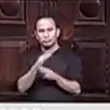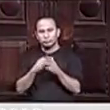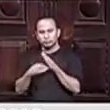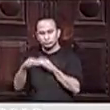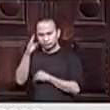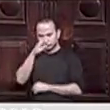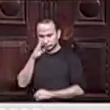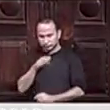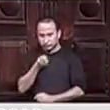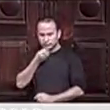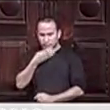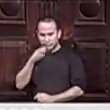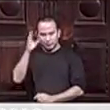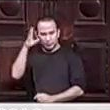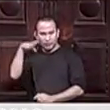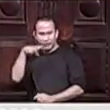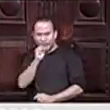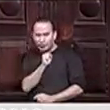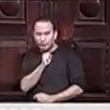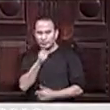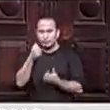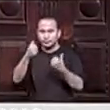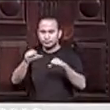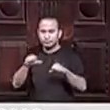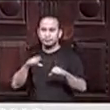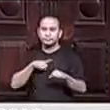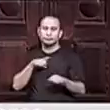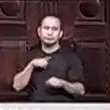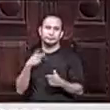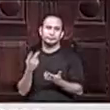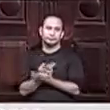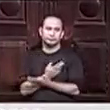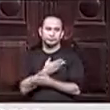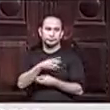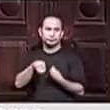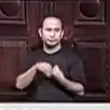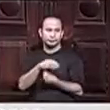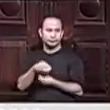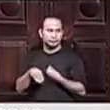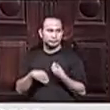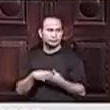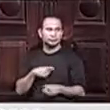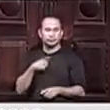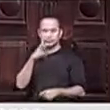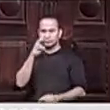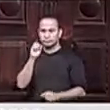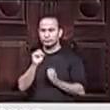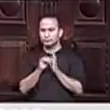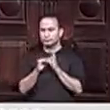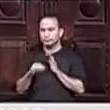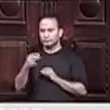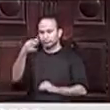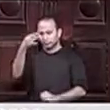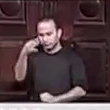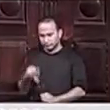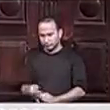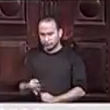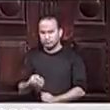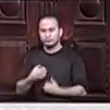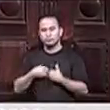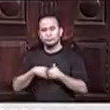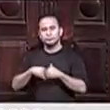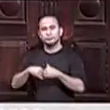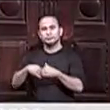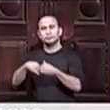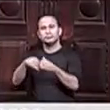bem uma solução rápida para essa crise, dentro da Constituição, na observância às leis, mas na certeza que a